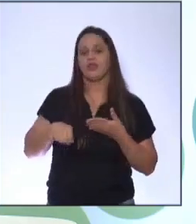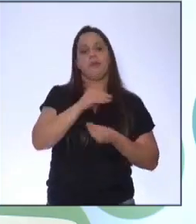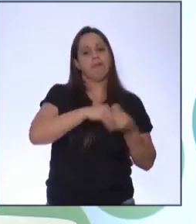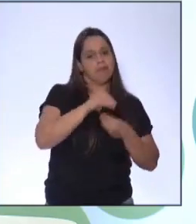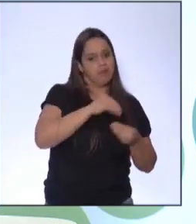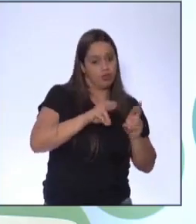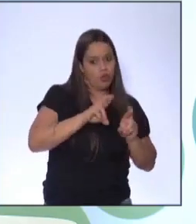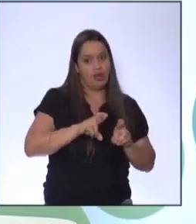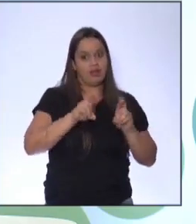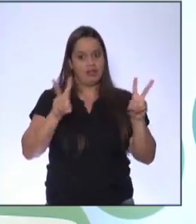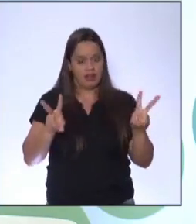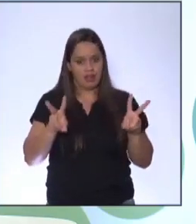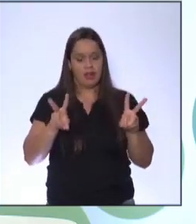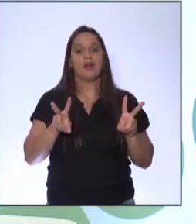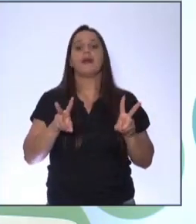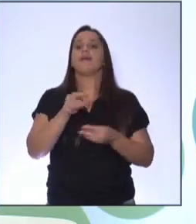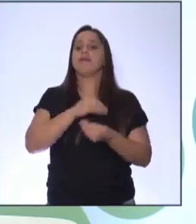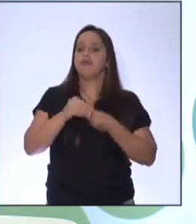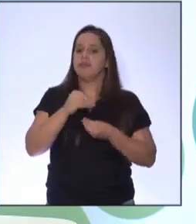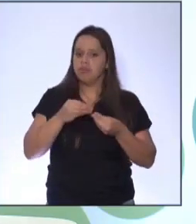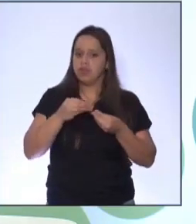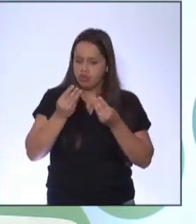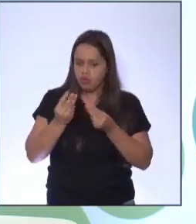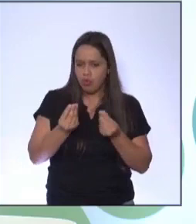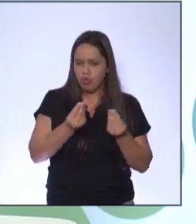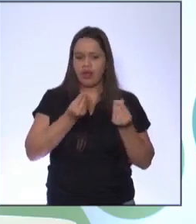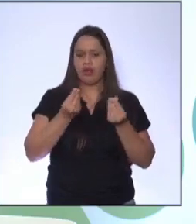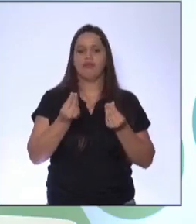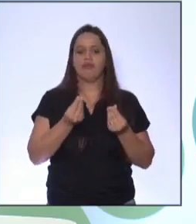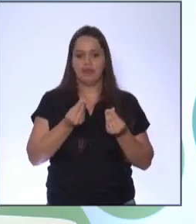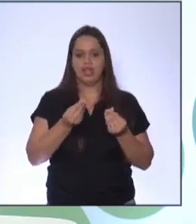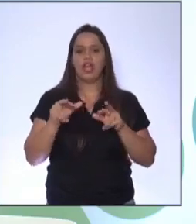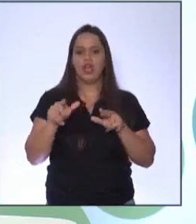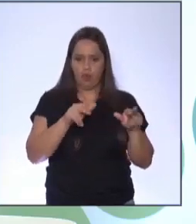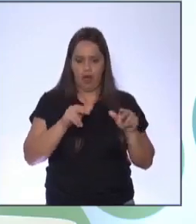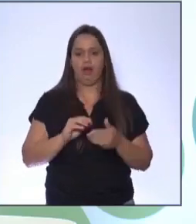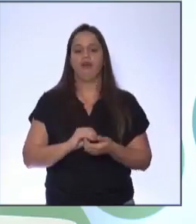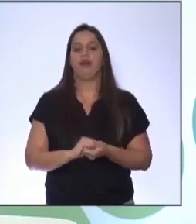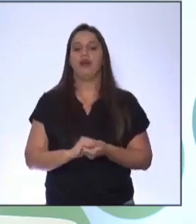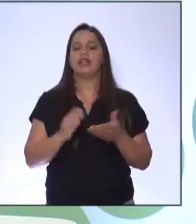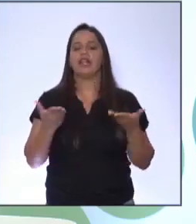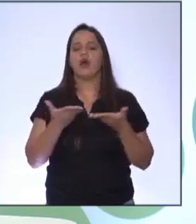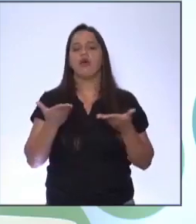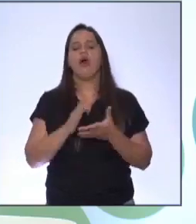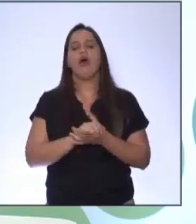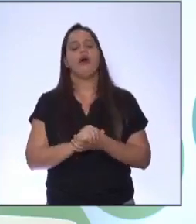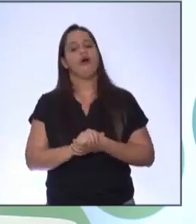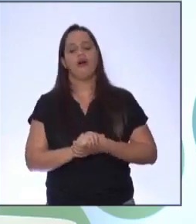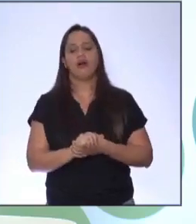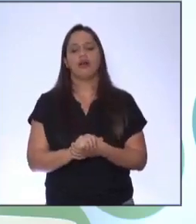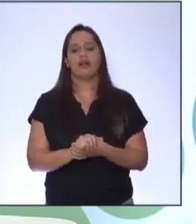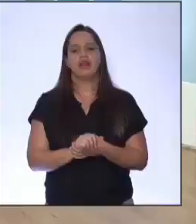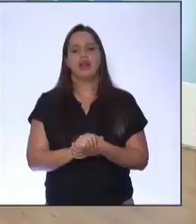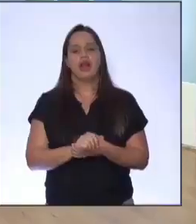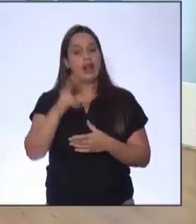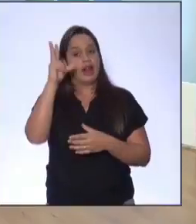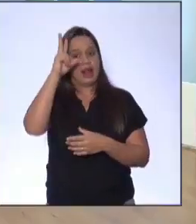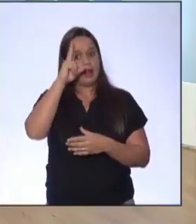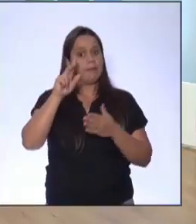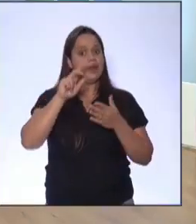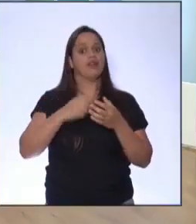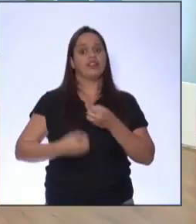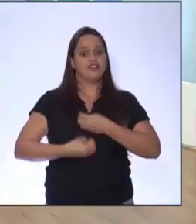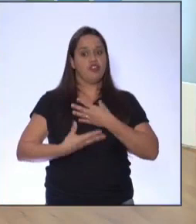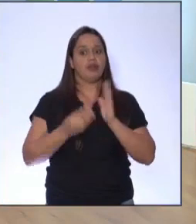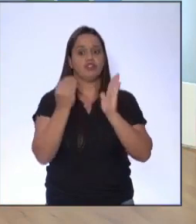de mistura heterogênea. Então, retomando as anotações que o professor Robson colocou ali, tinha alguns alunos que